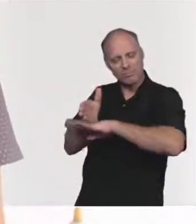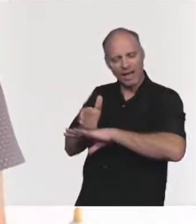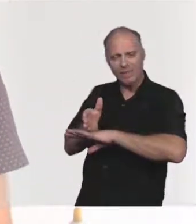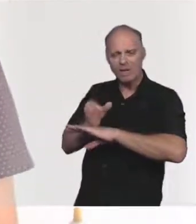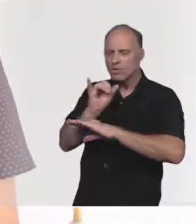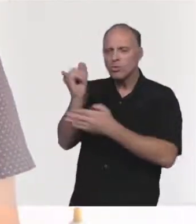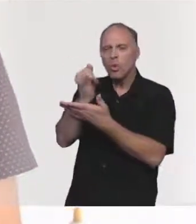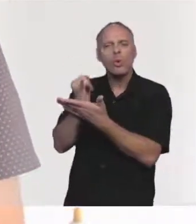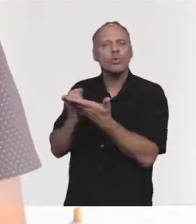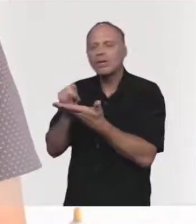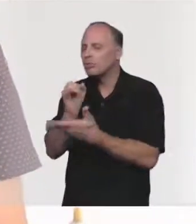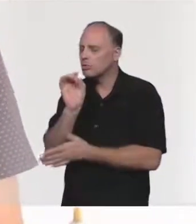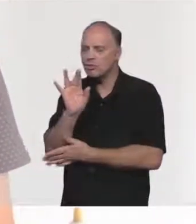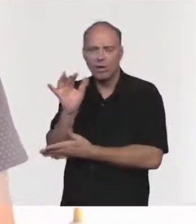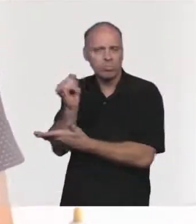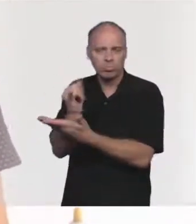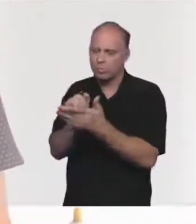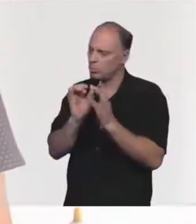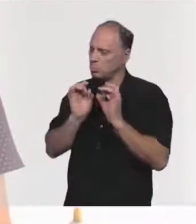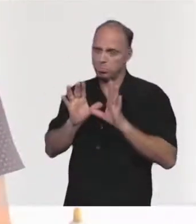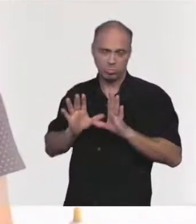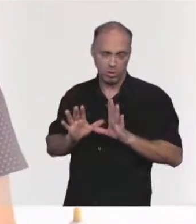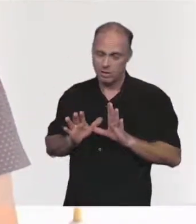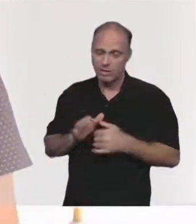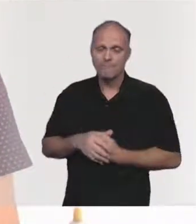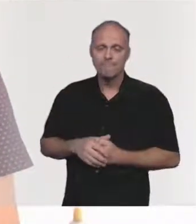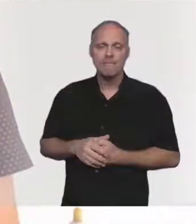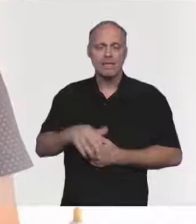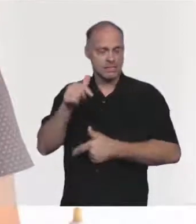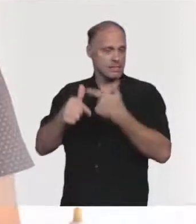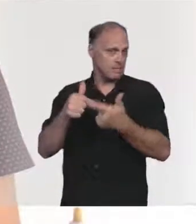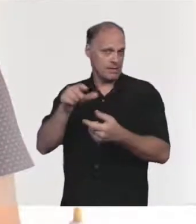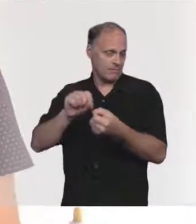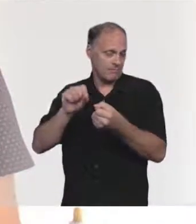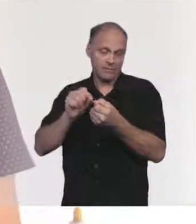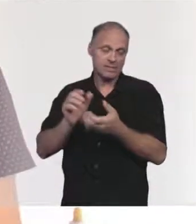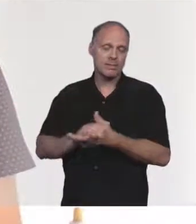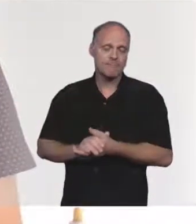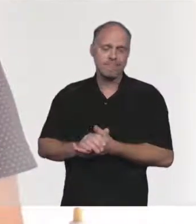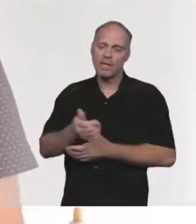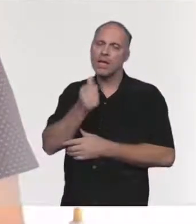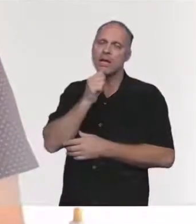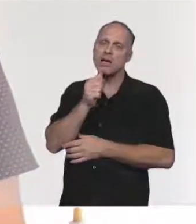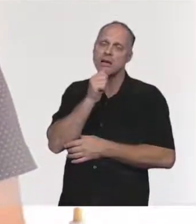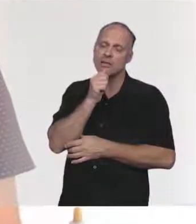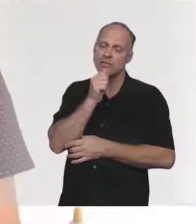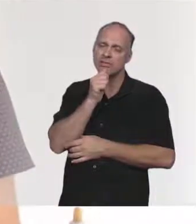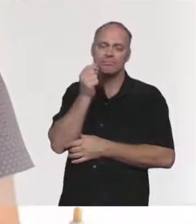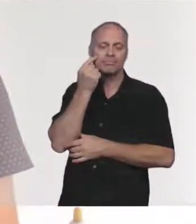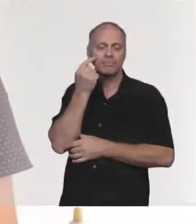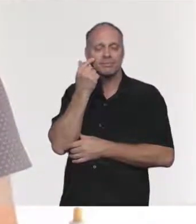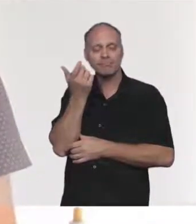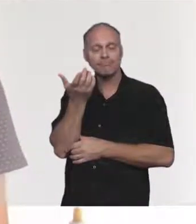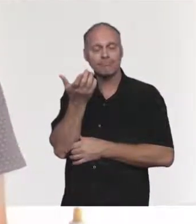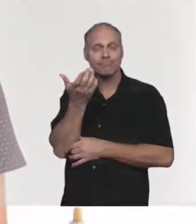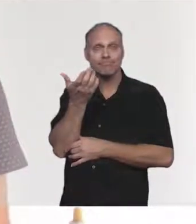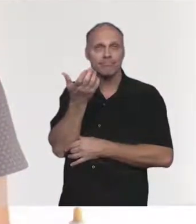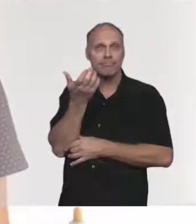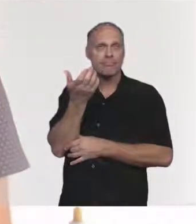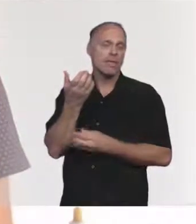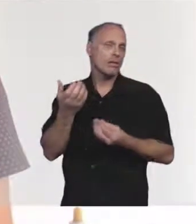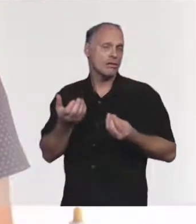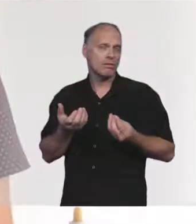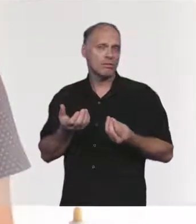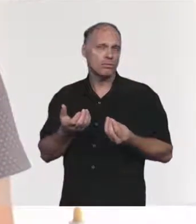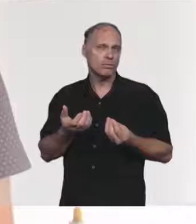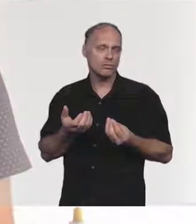participar, mas como ilustrador. E aí eu peguei e pensei assim,